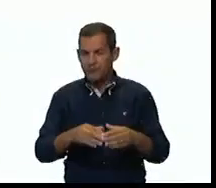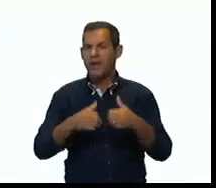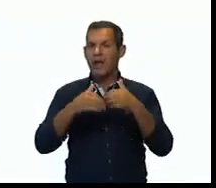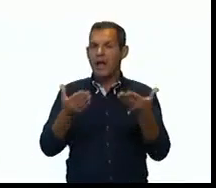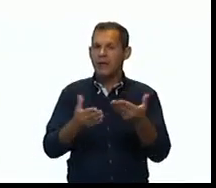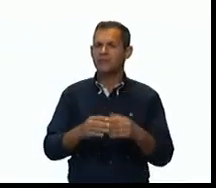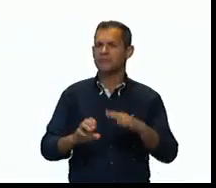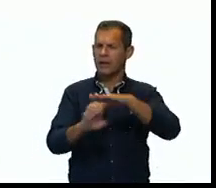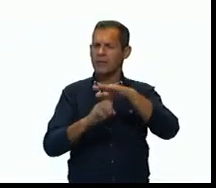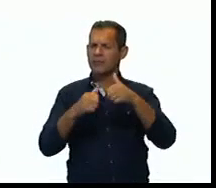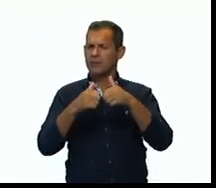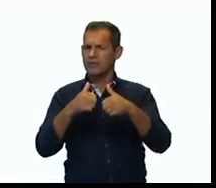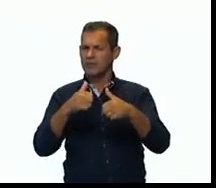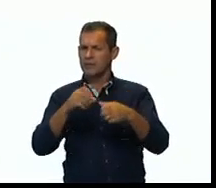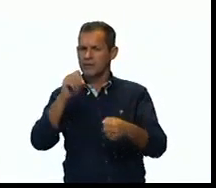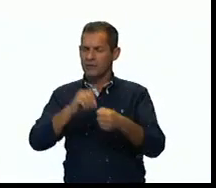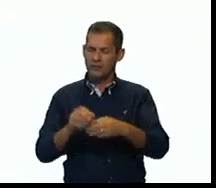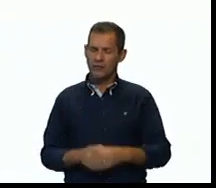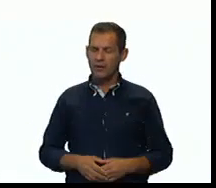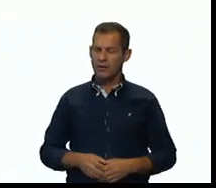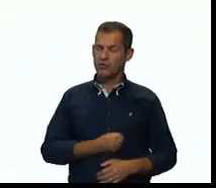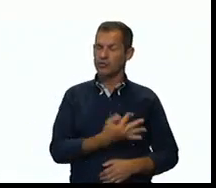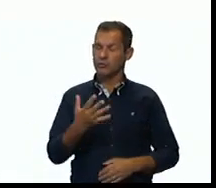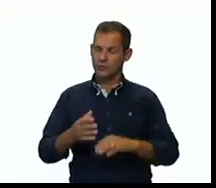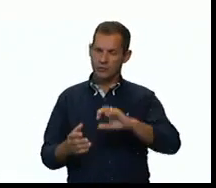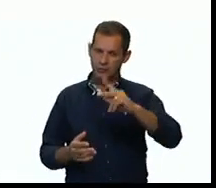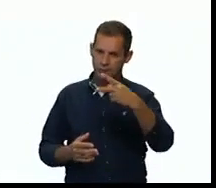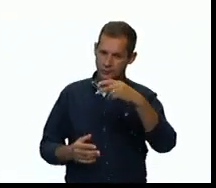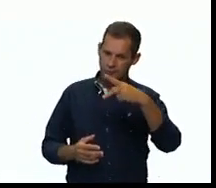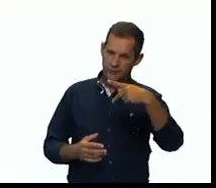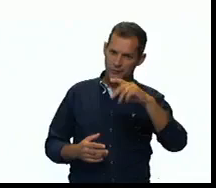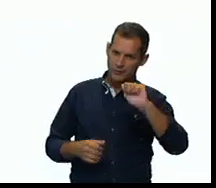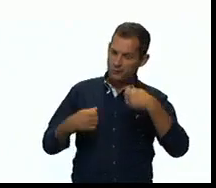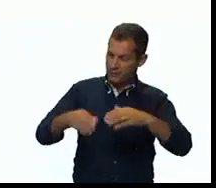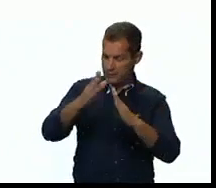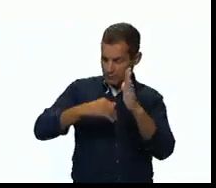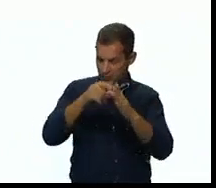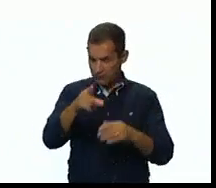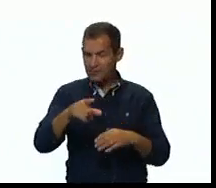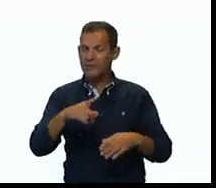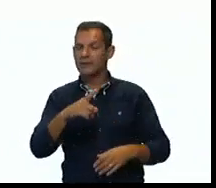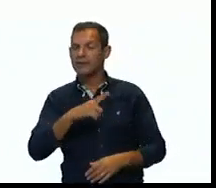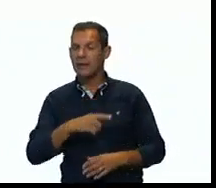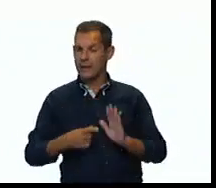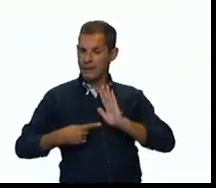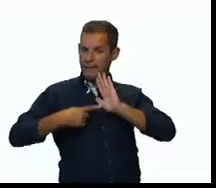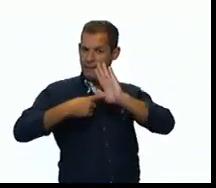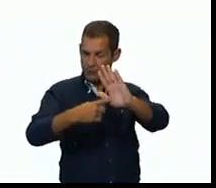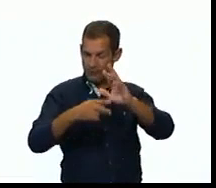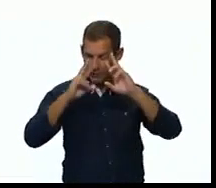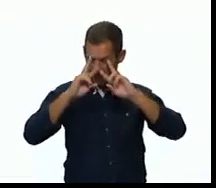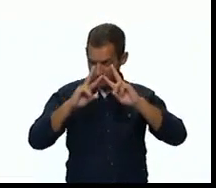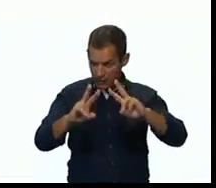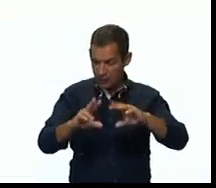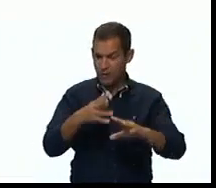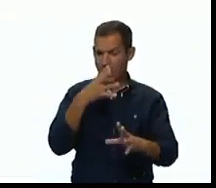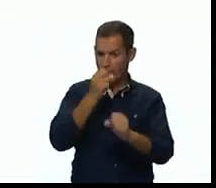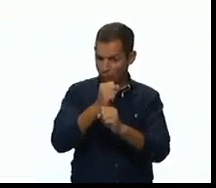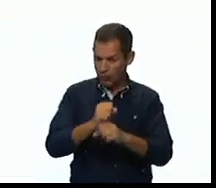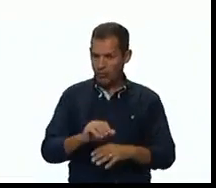nesse momento, a empresa está fabricando um lote de chapas que precisam ser pintadas. E você precisará apresentar, observe, o